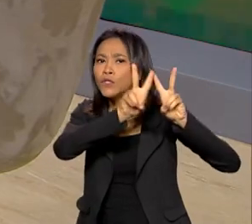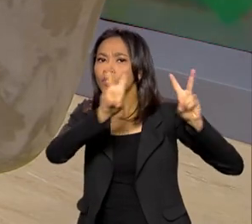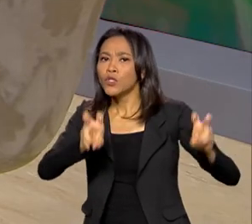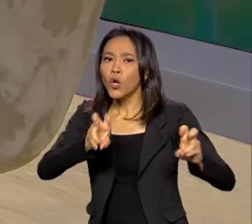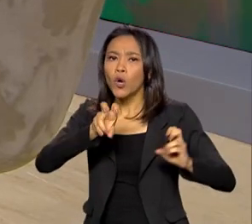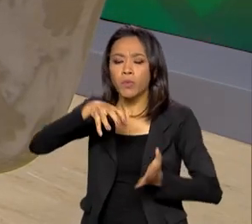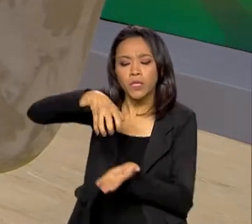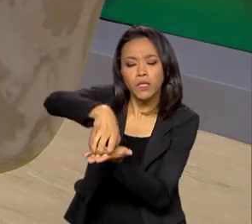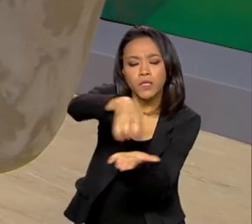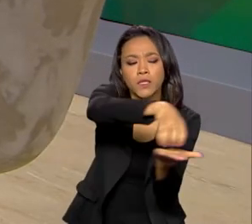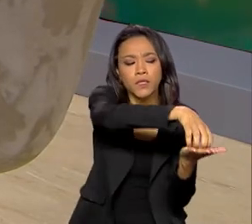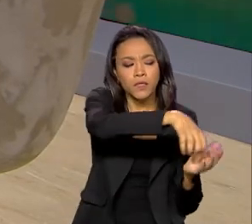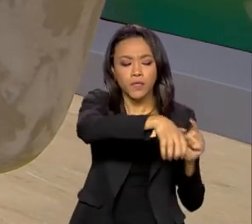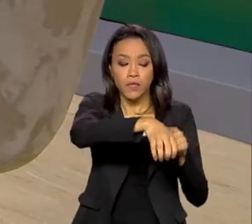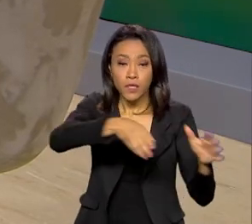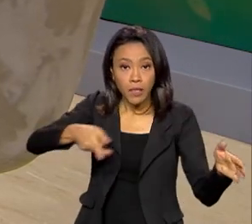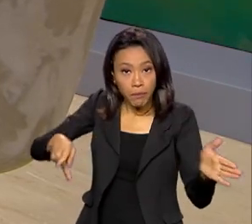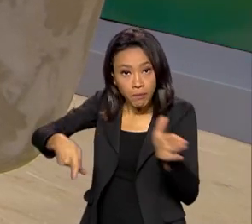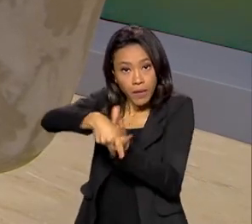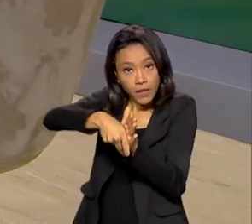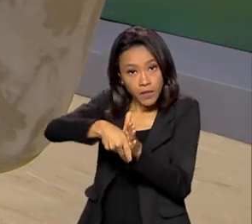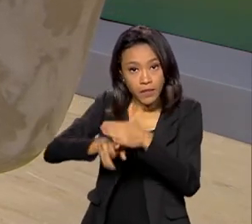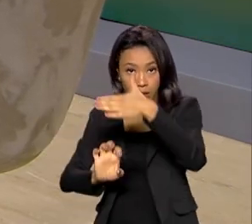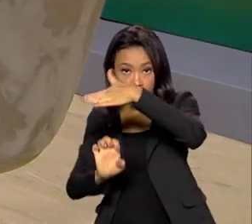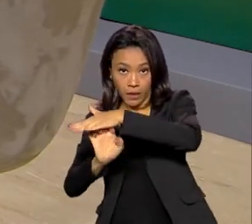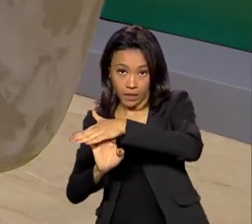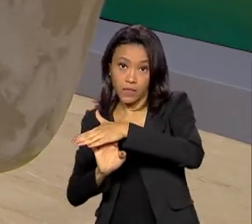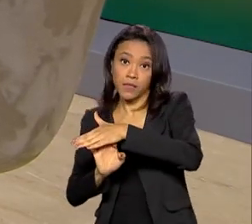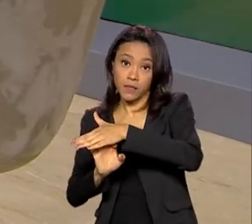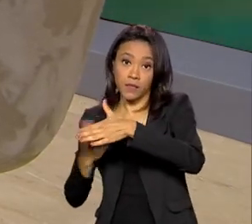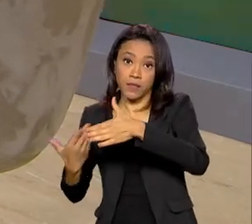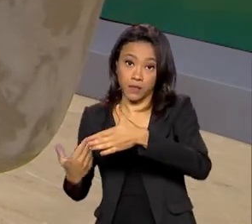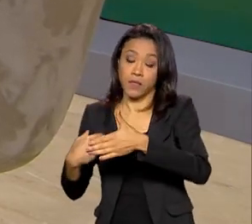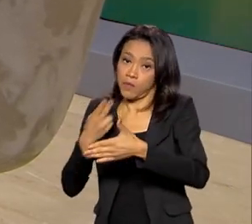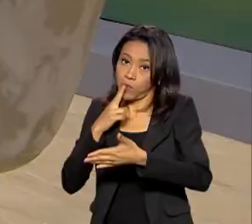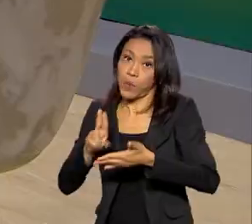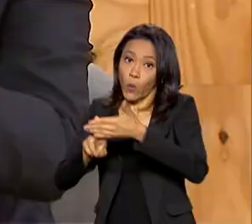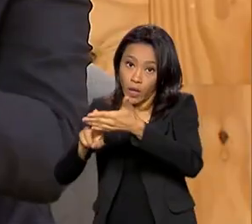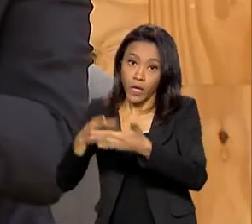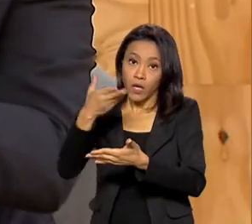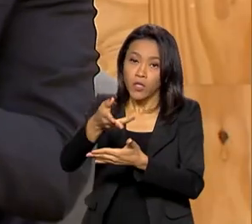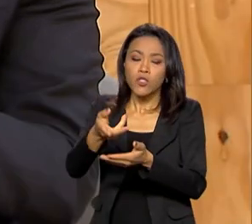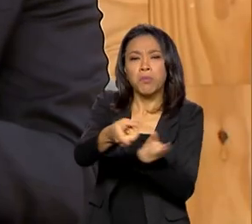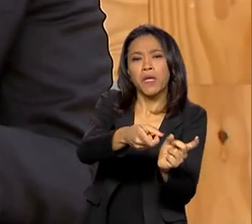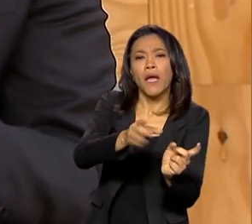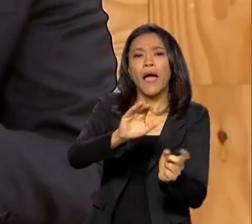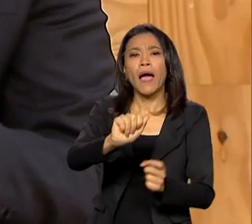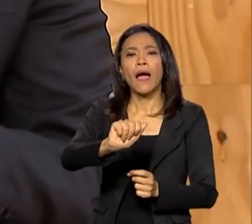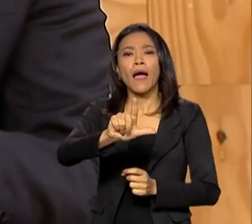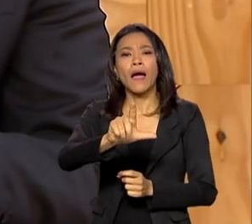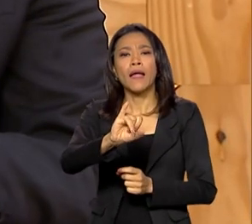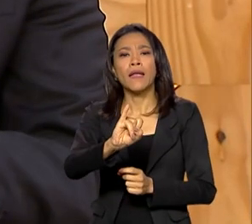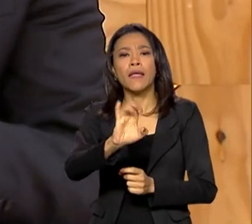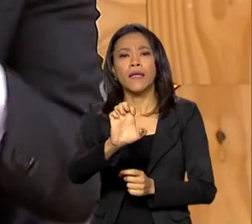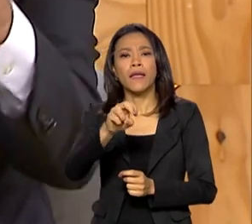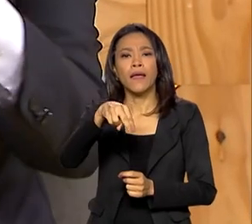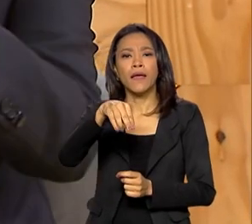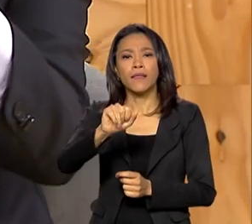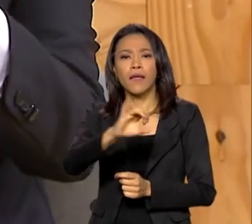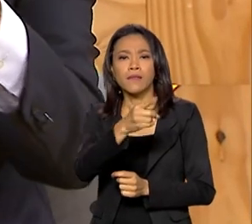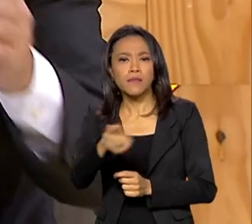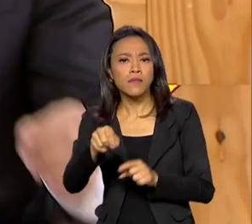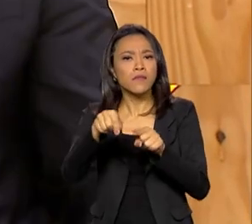da alienação desses imóveis pelos Correios, que é uma das medidas de gestão colocadas em prática